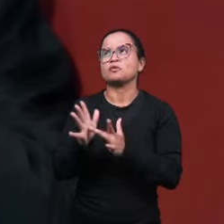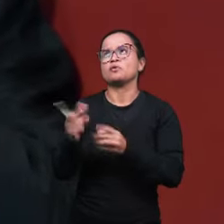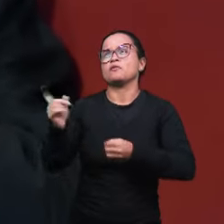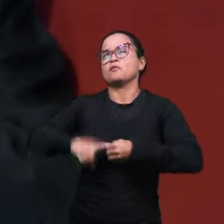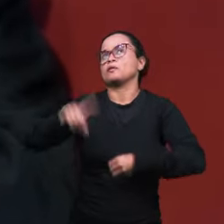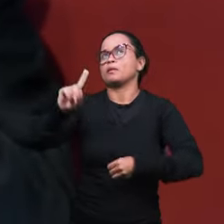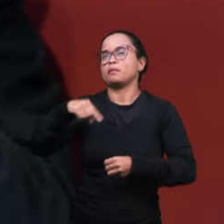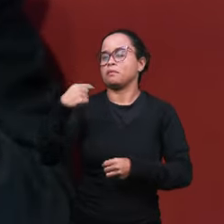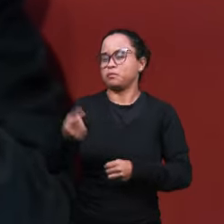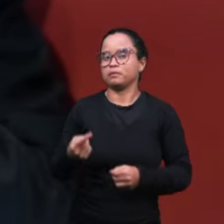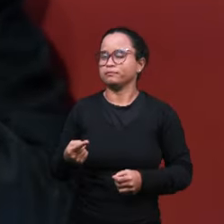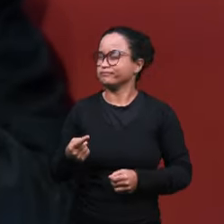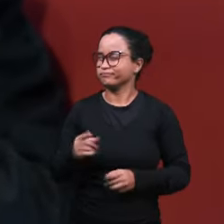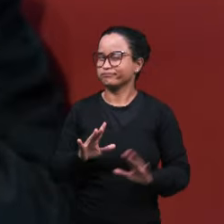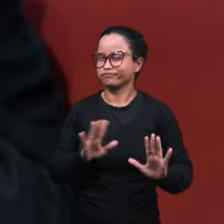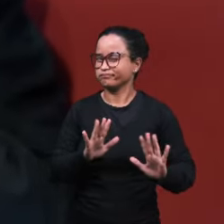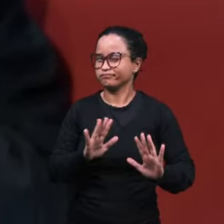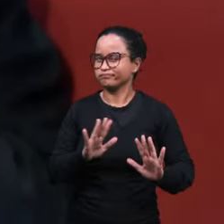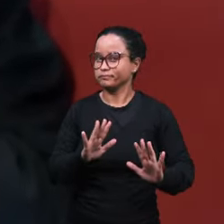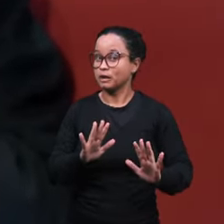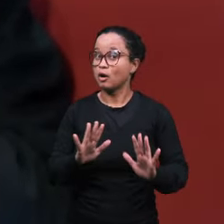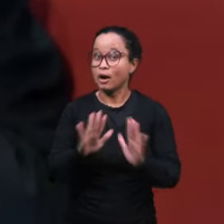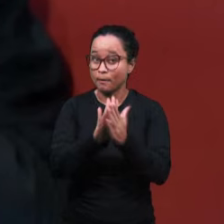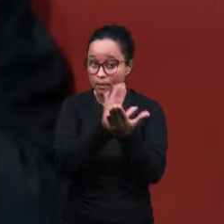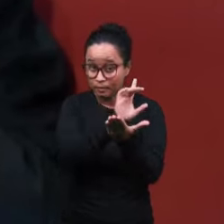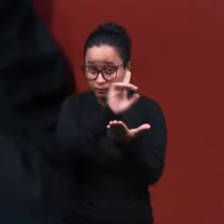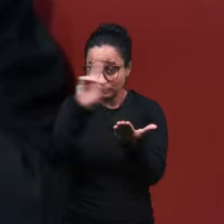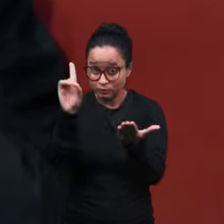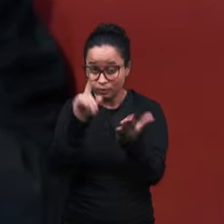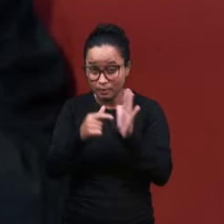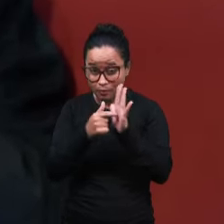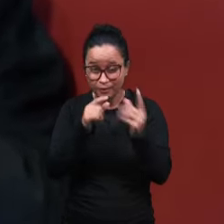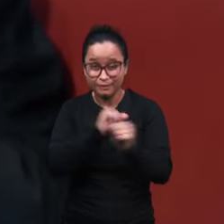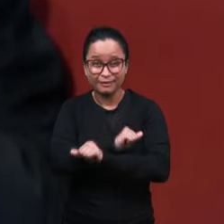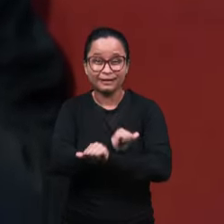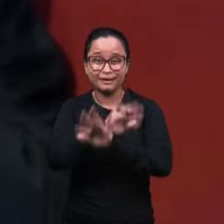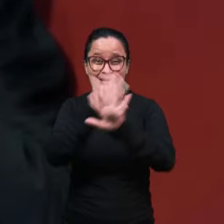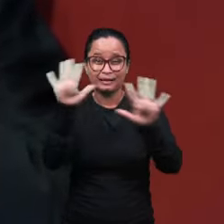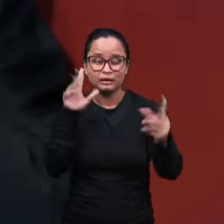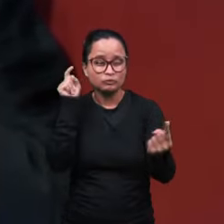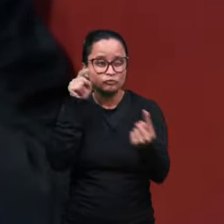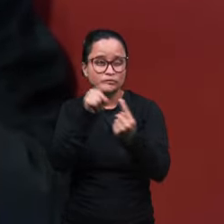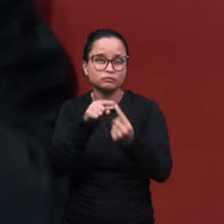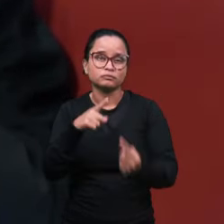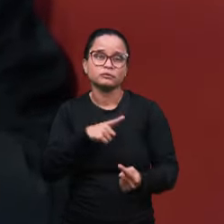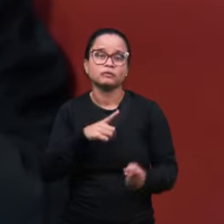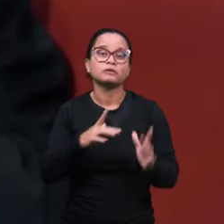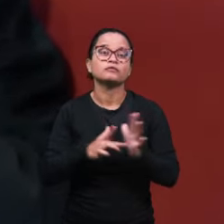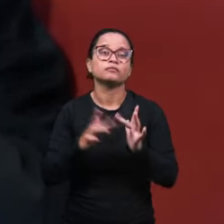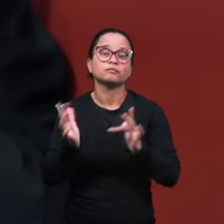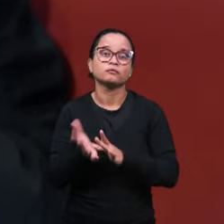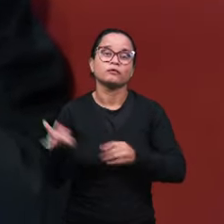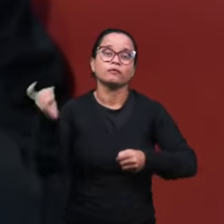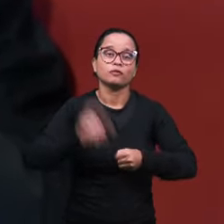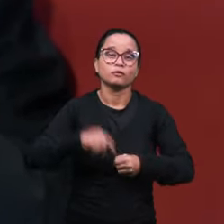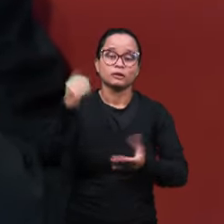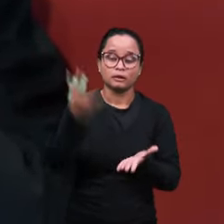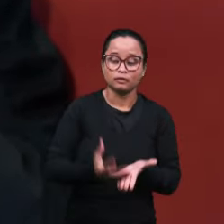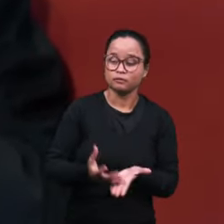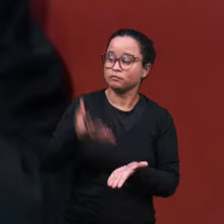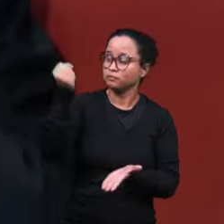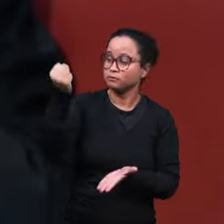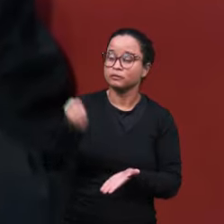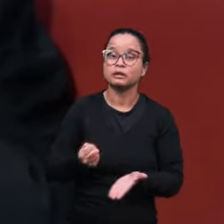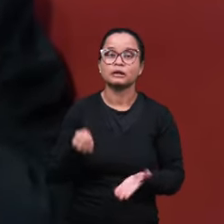Não, a Bíblia é muito objetiva quanto a isso. Jesus voltará no arrebatamento, Ele virá